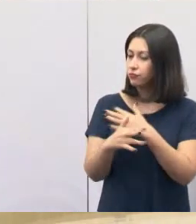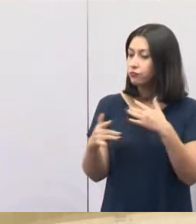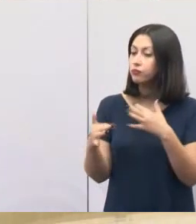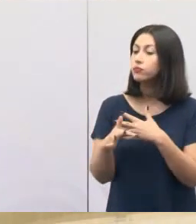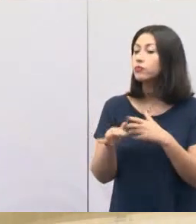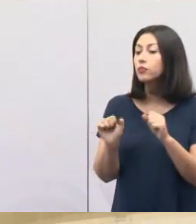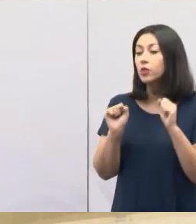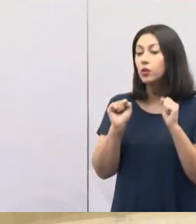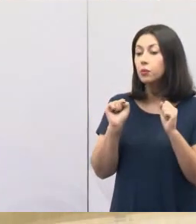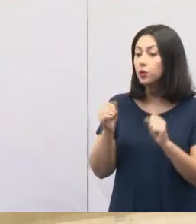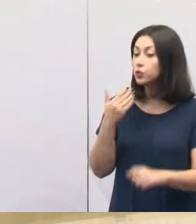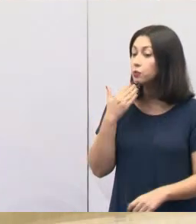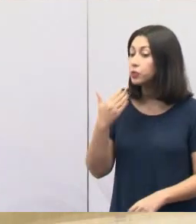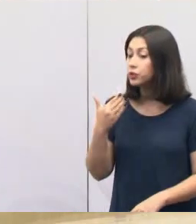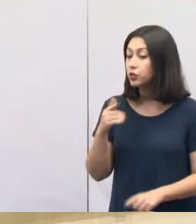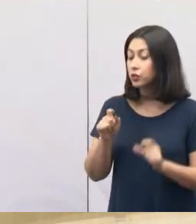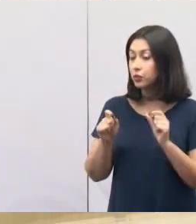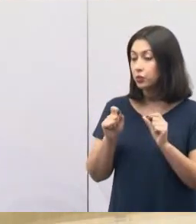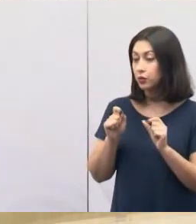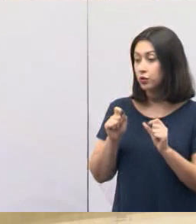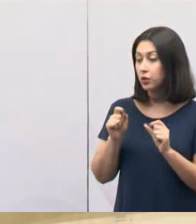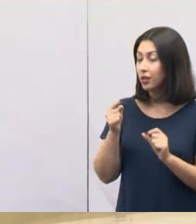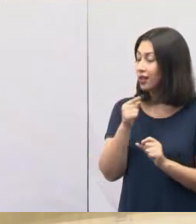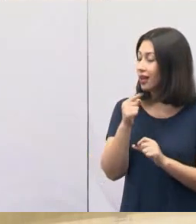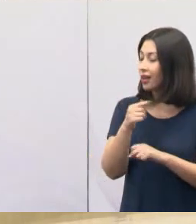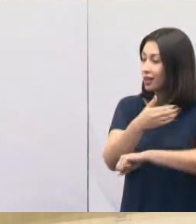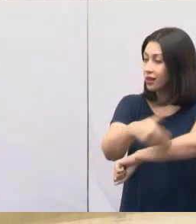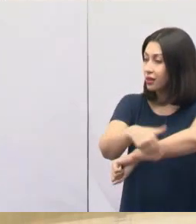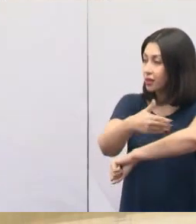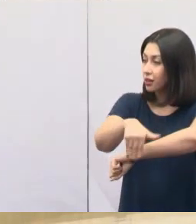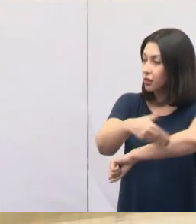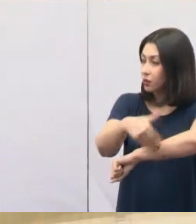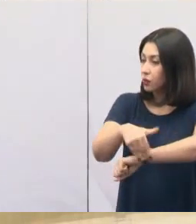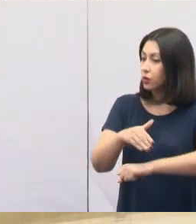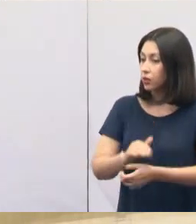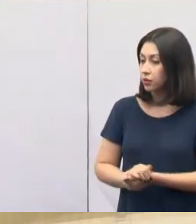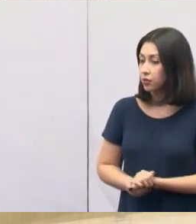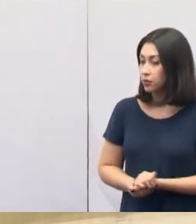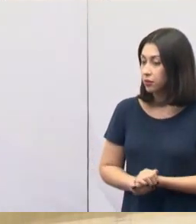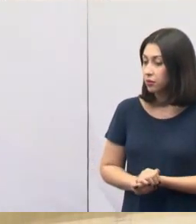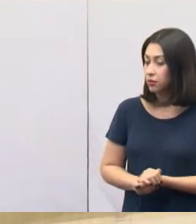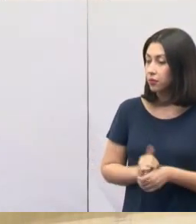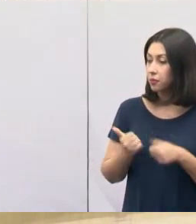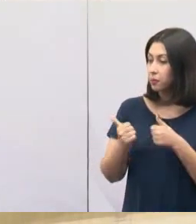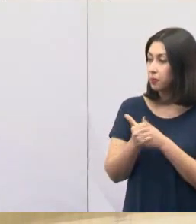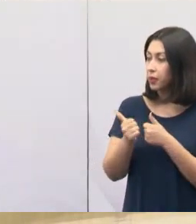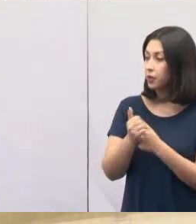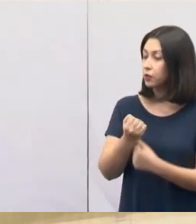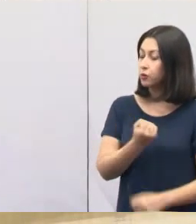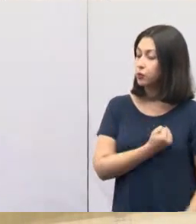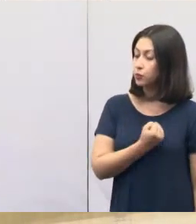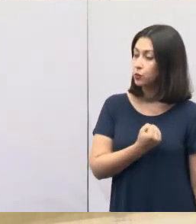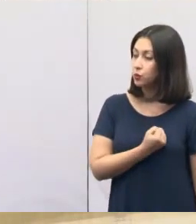dispositivo solicitado será instalado na via em questão, próximo ao